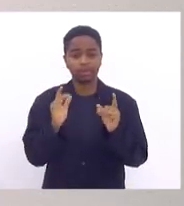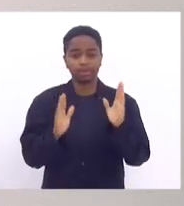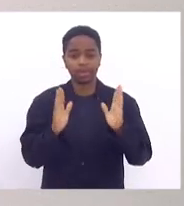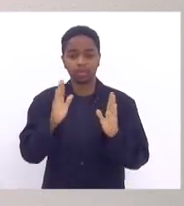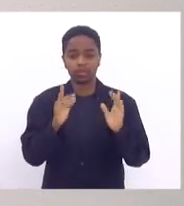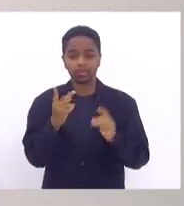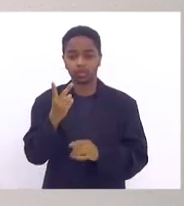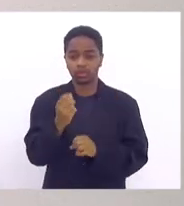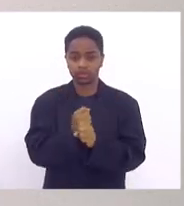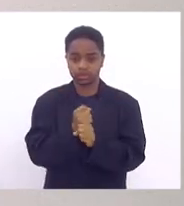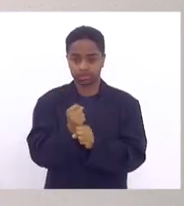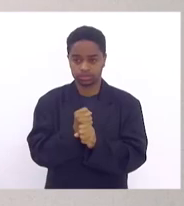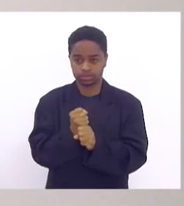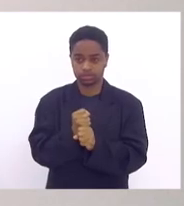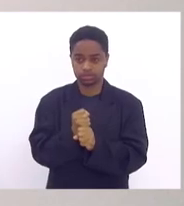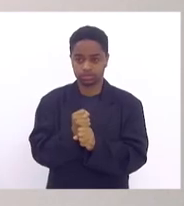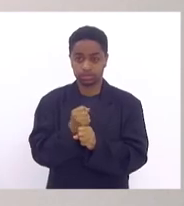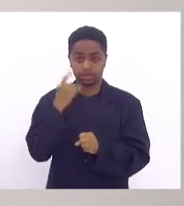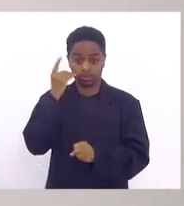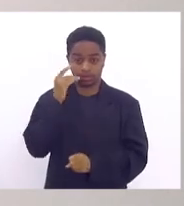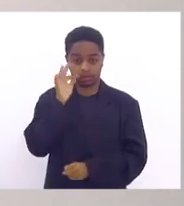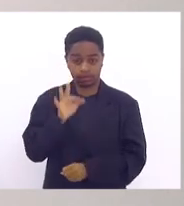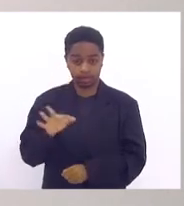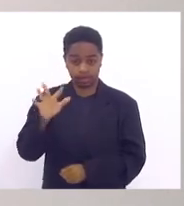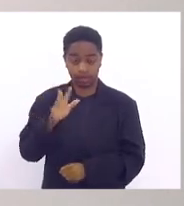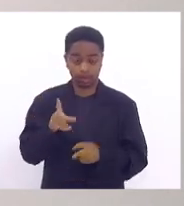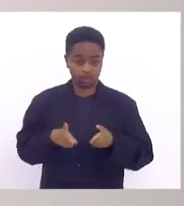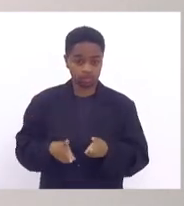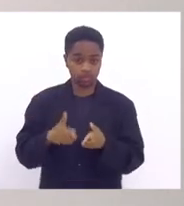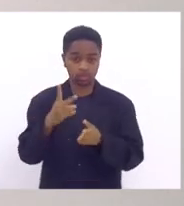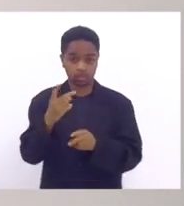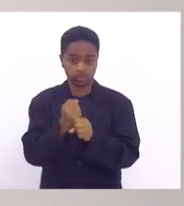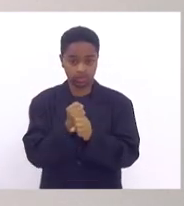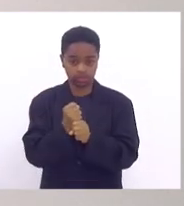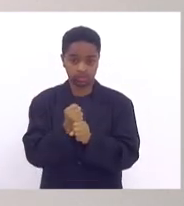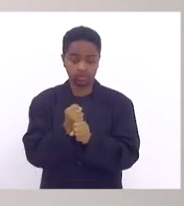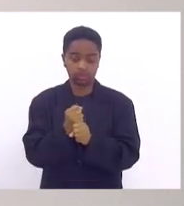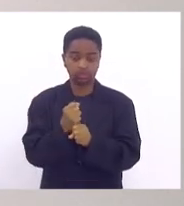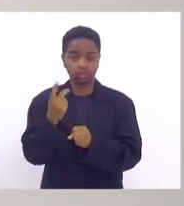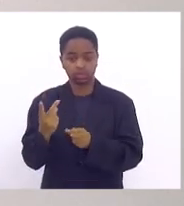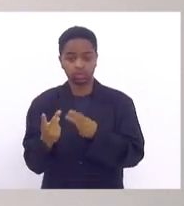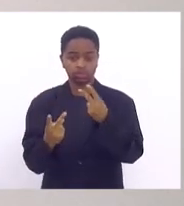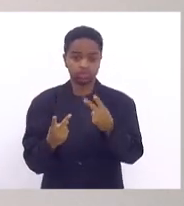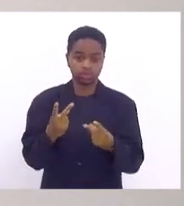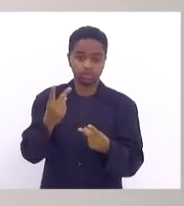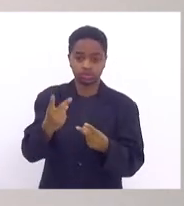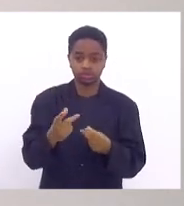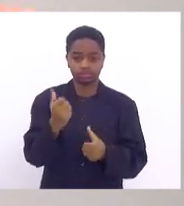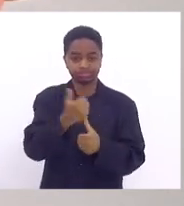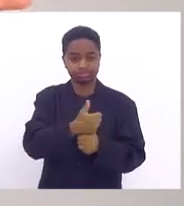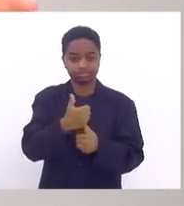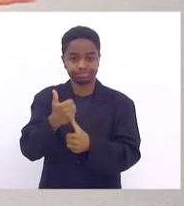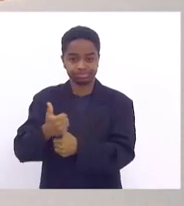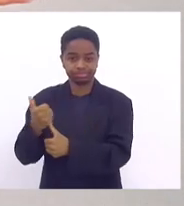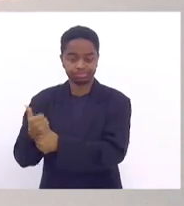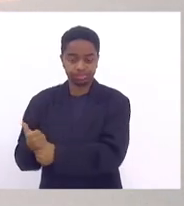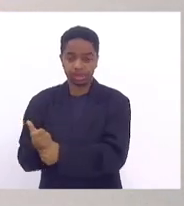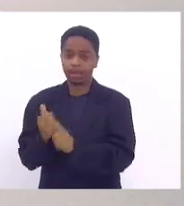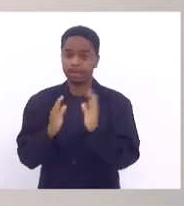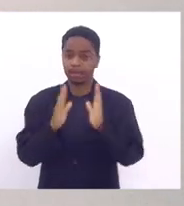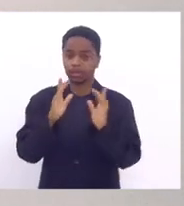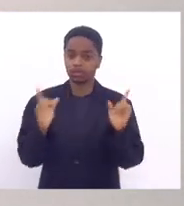um deputado federal dos Estados Unidos permanece por 2 anos a cada 2 anos uma nova eleição tempo curto mas é assim que